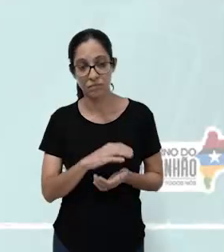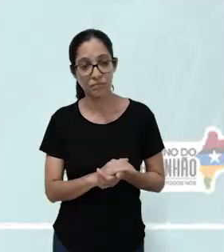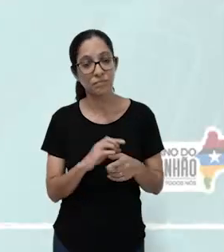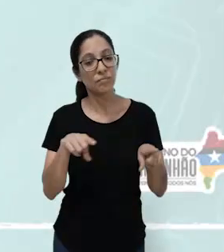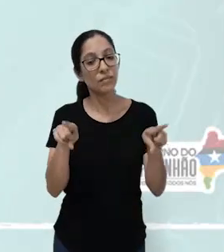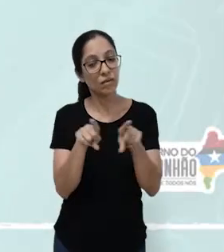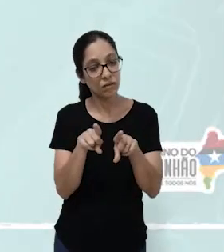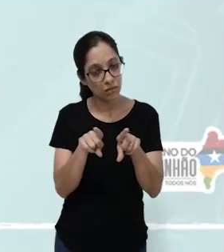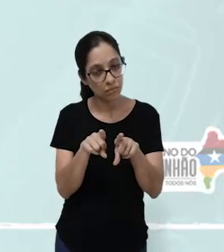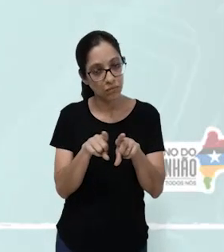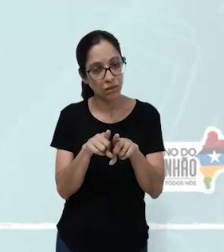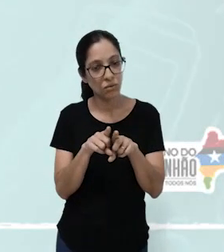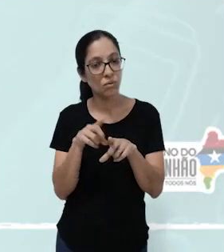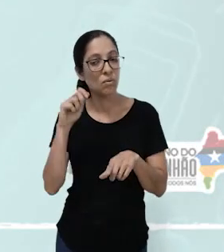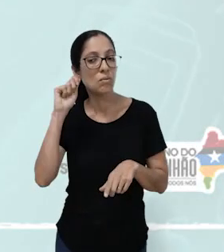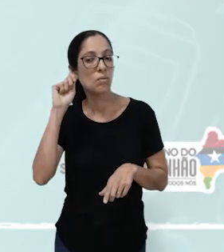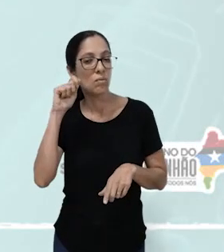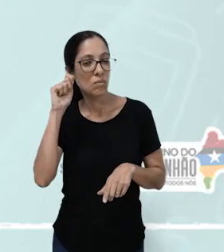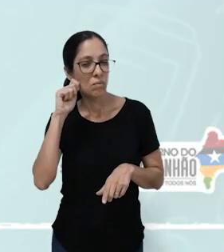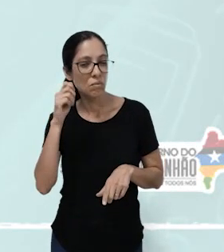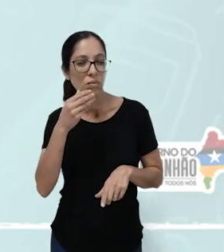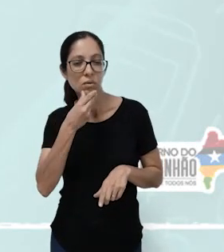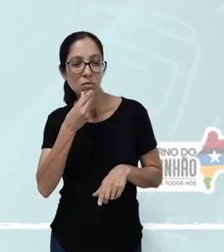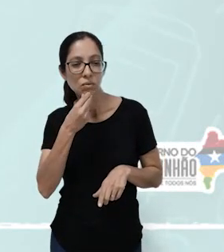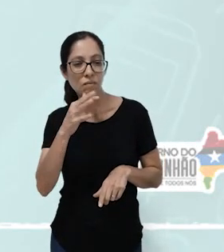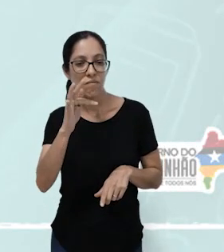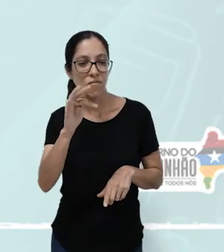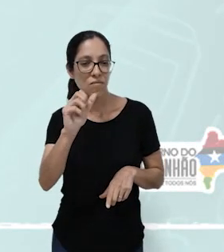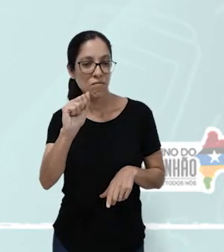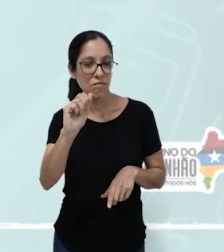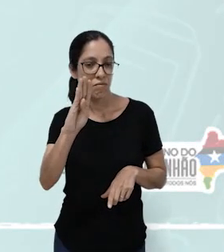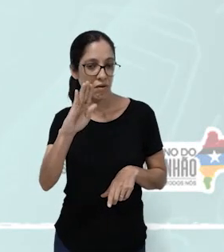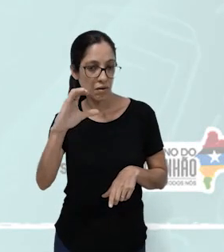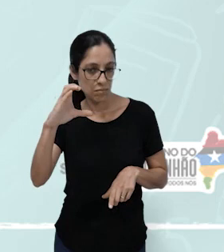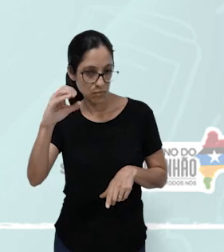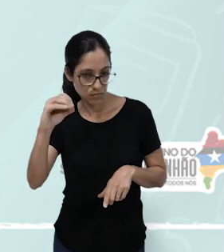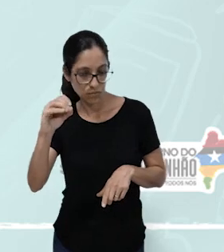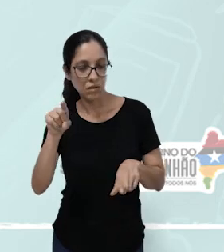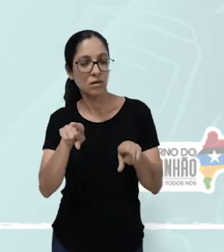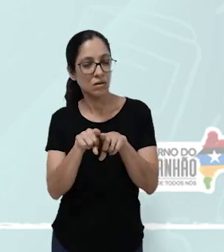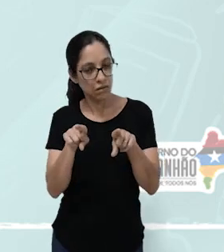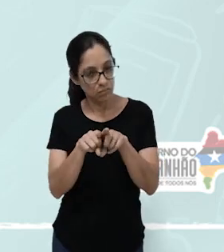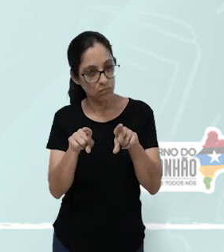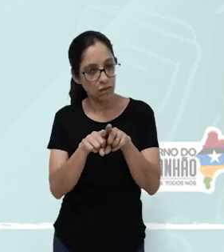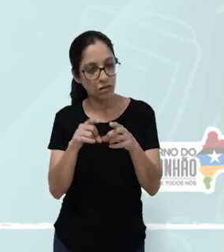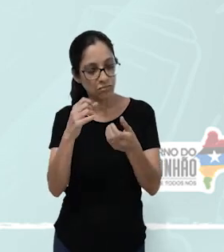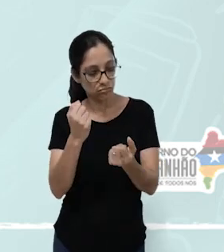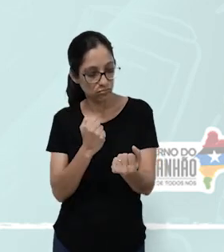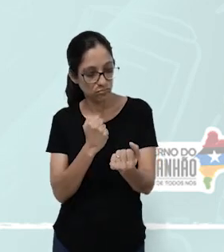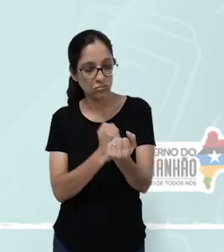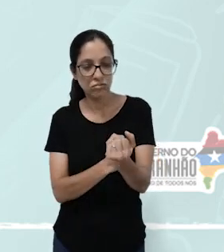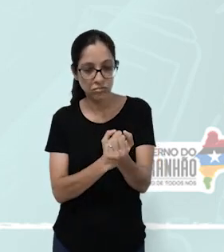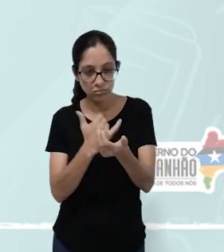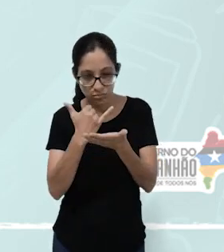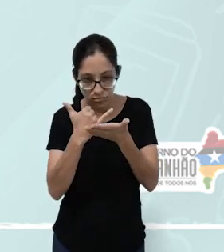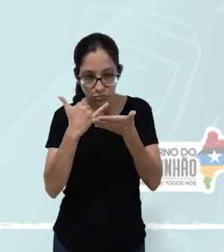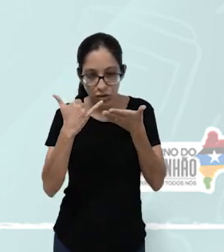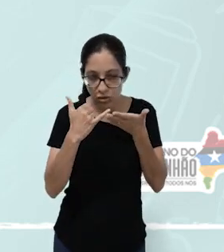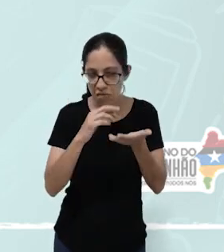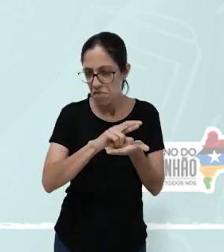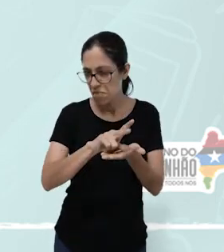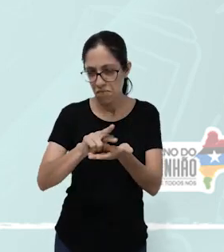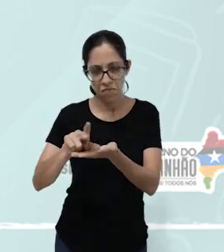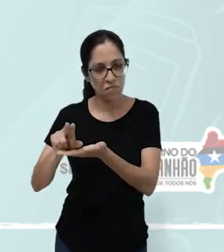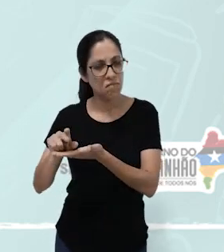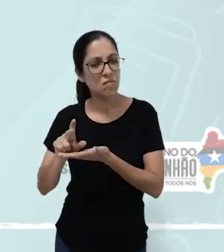E tá aqui, ó, o ator aqui, Fábio Assunção, que era viciado em drogas, usuário de drogas. Vários episódios